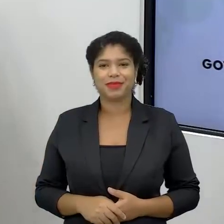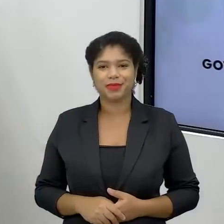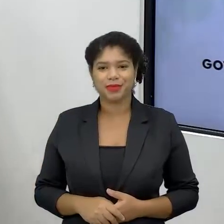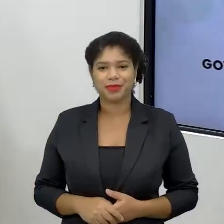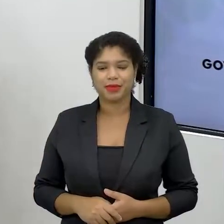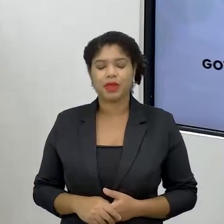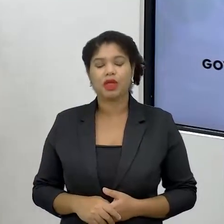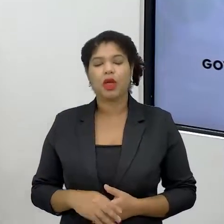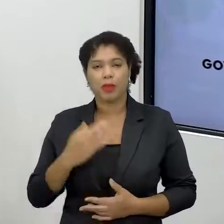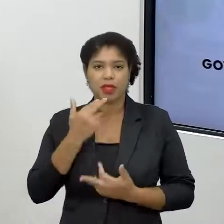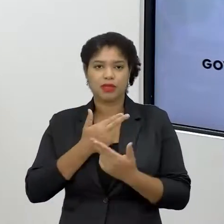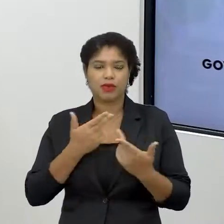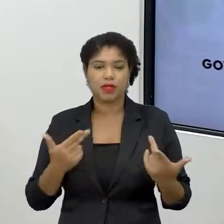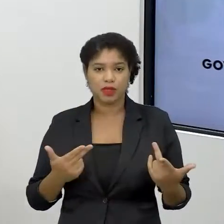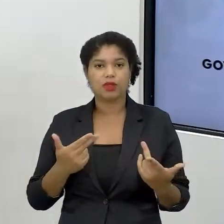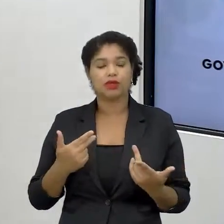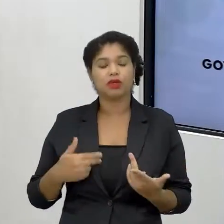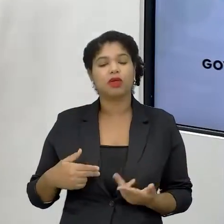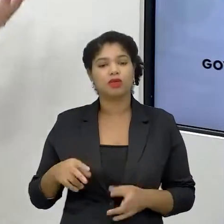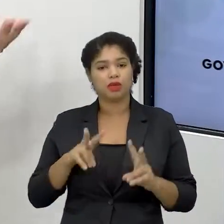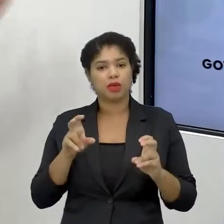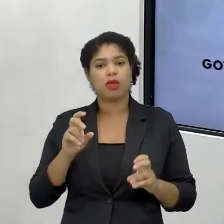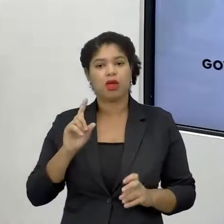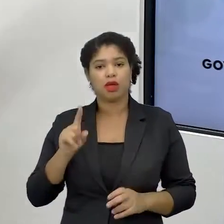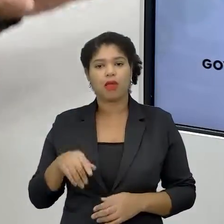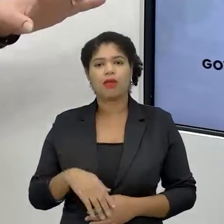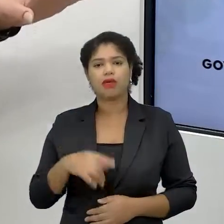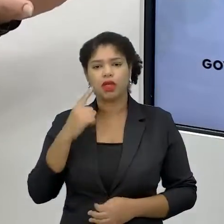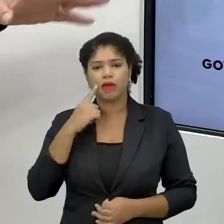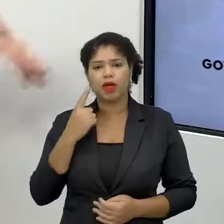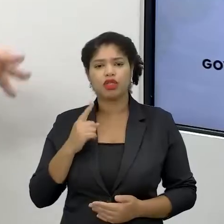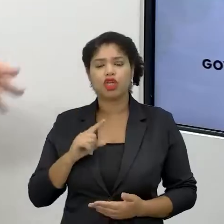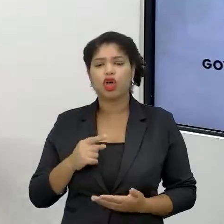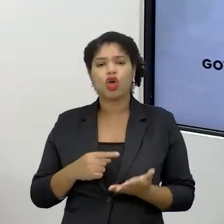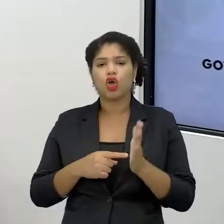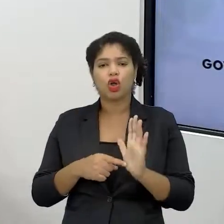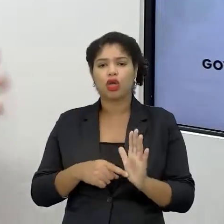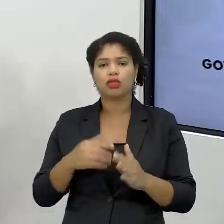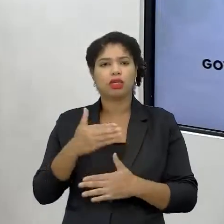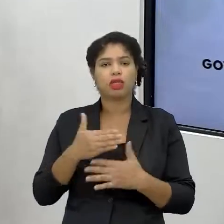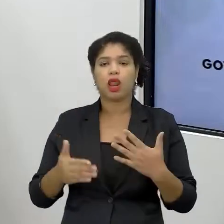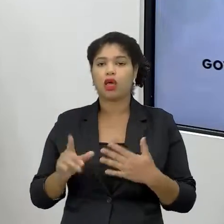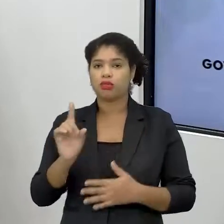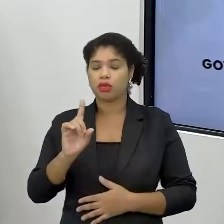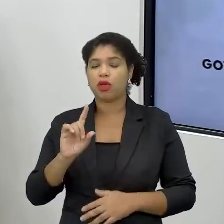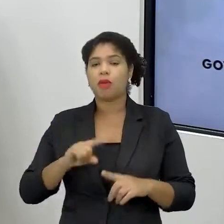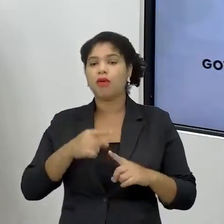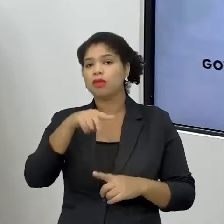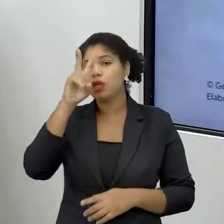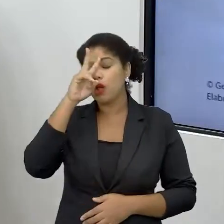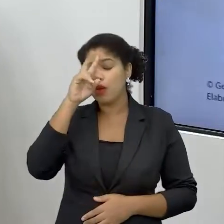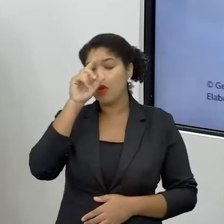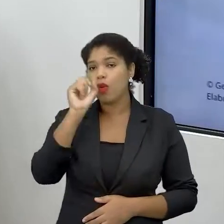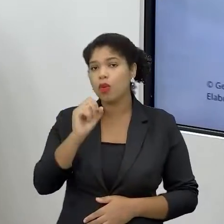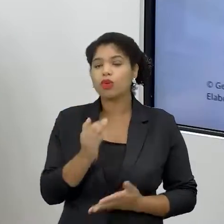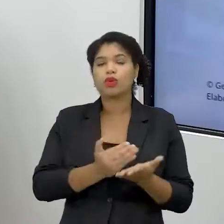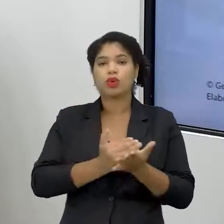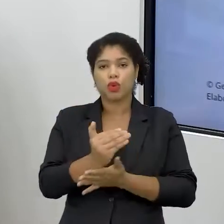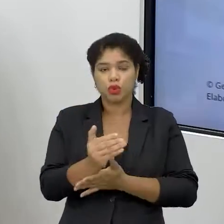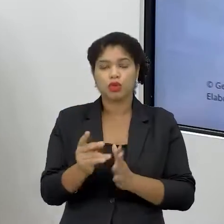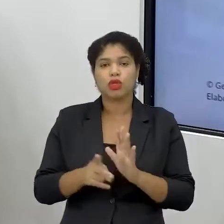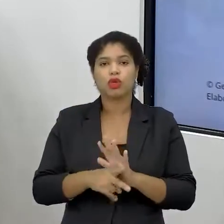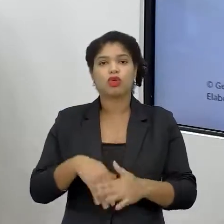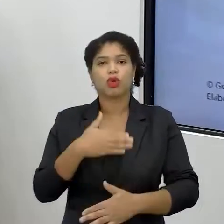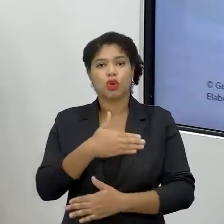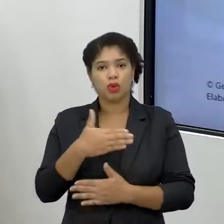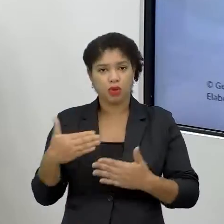a gente sempre fala nas aulas, né, pra você, eu não vou pedir pra eles colocarem na tela, mas só pra vocês lembrarem que no começo dos